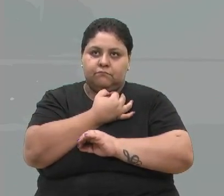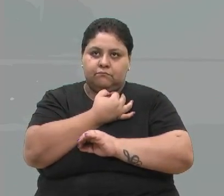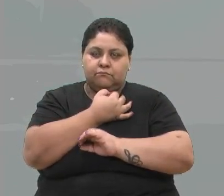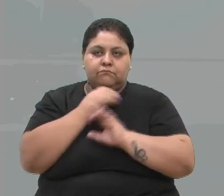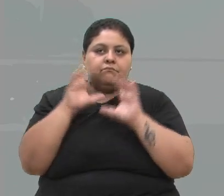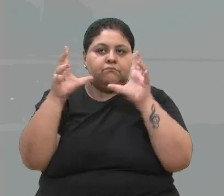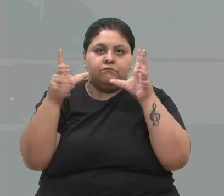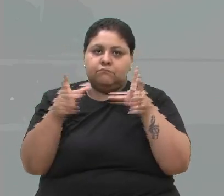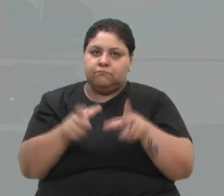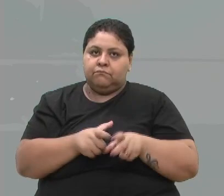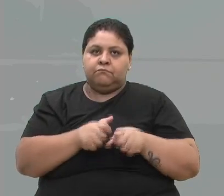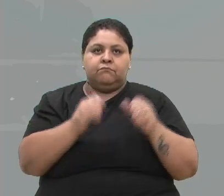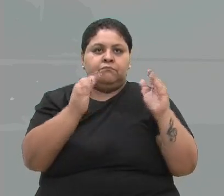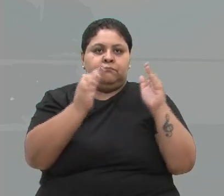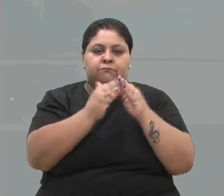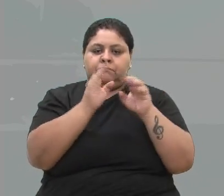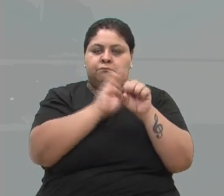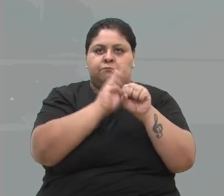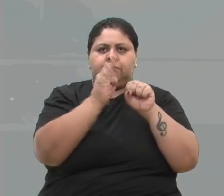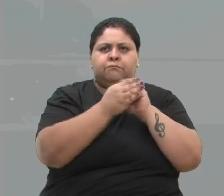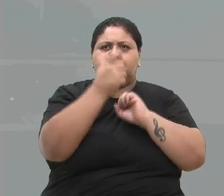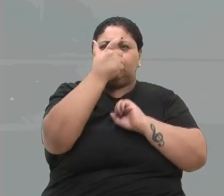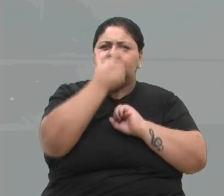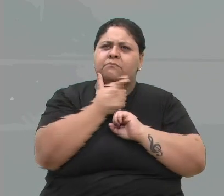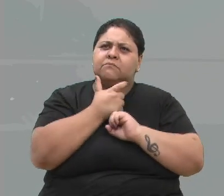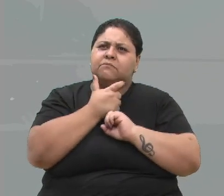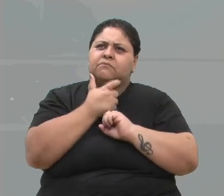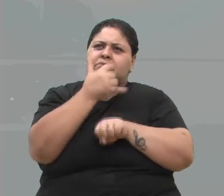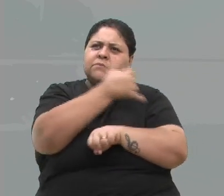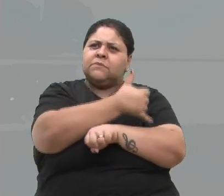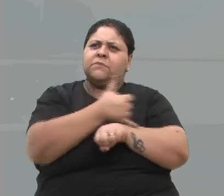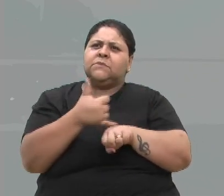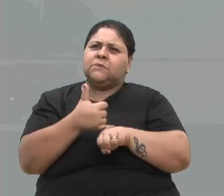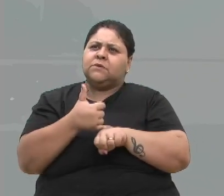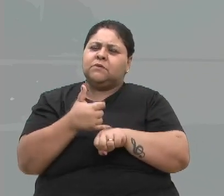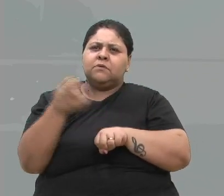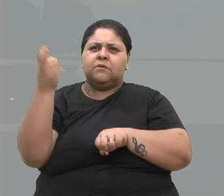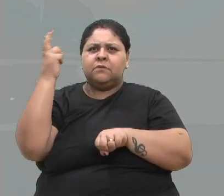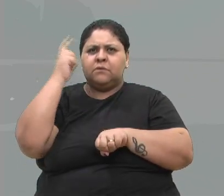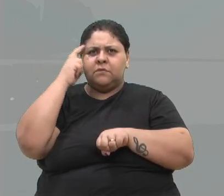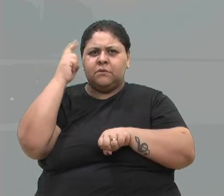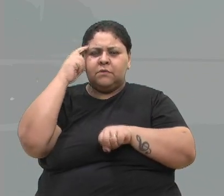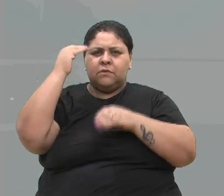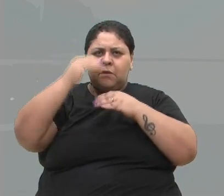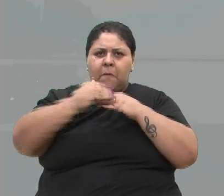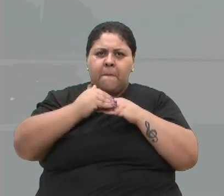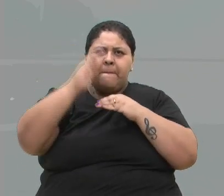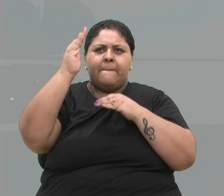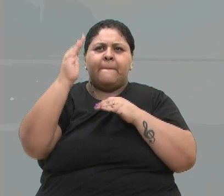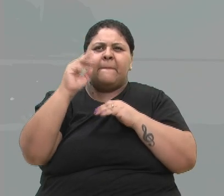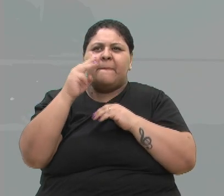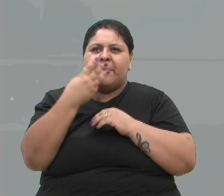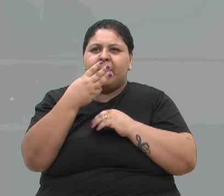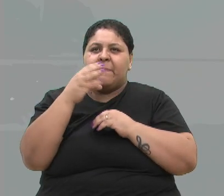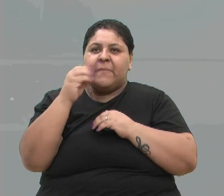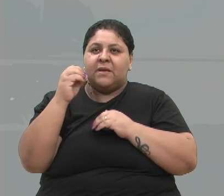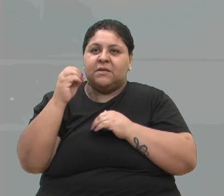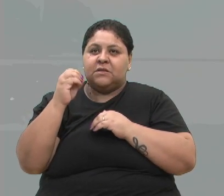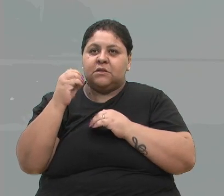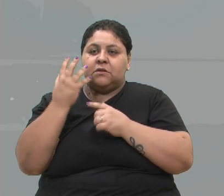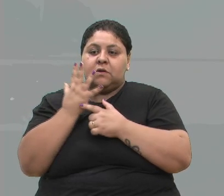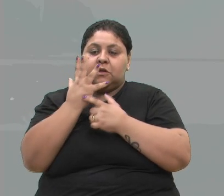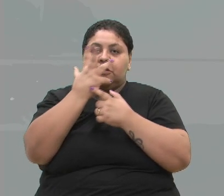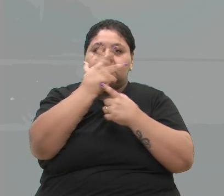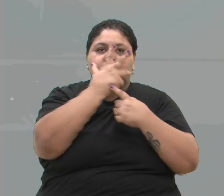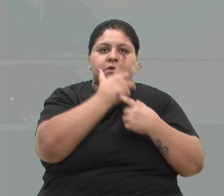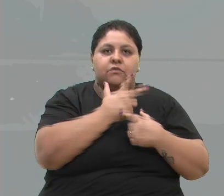todos moradores dos nossos bairros. Acho que passou aí nesse palco cultural mais de 30 artistas, onde o